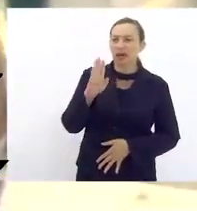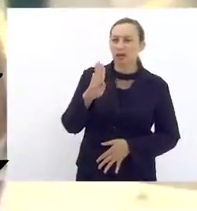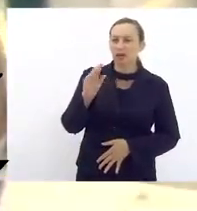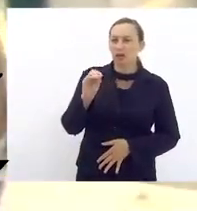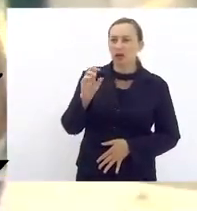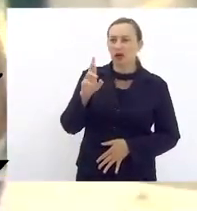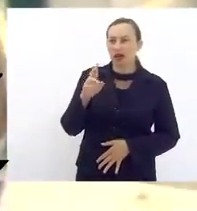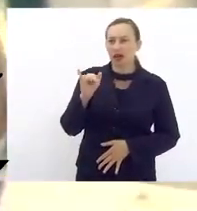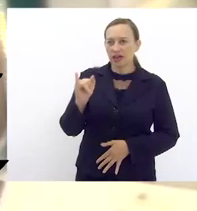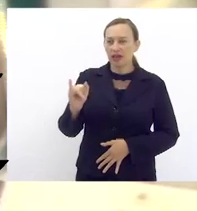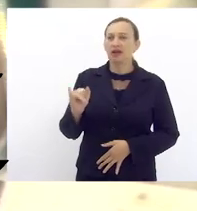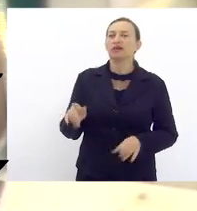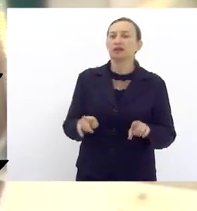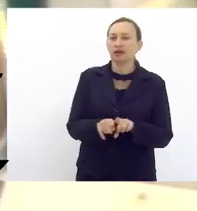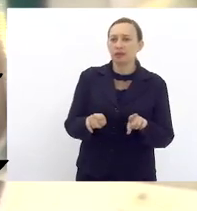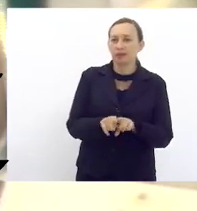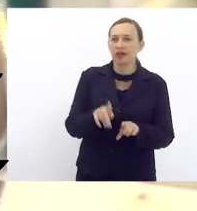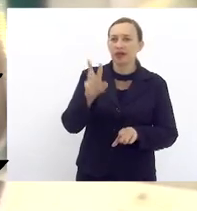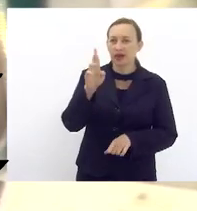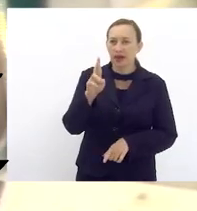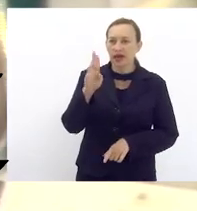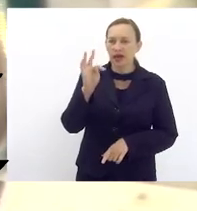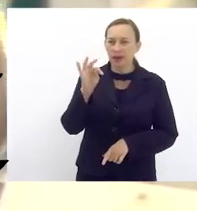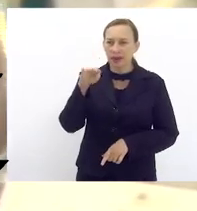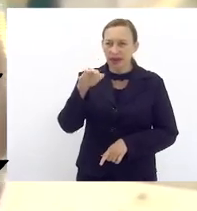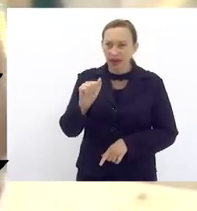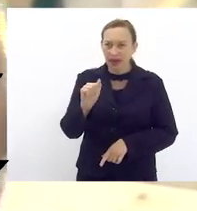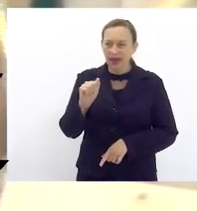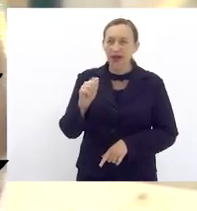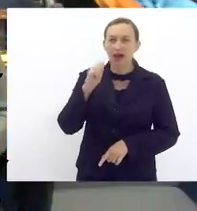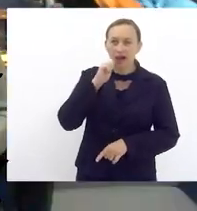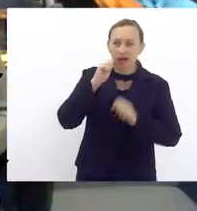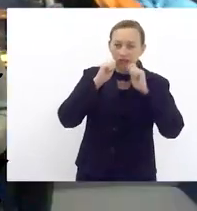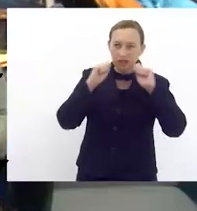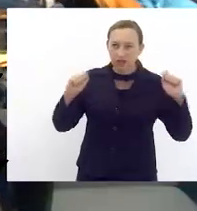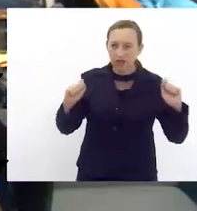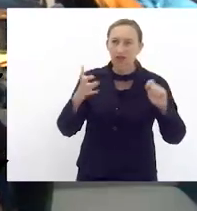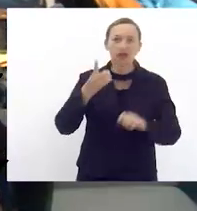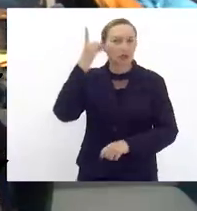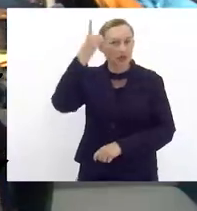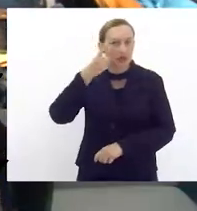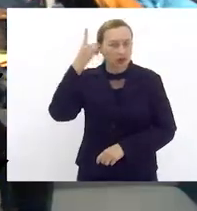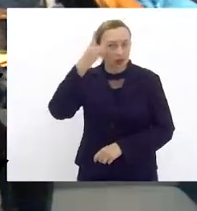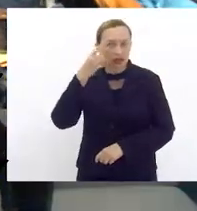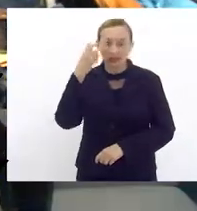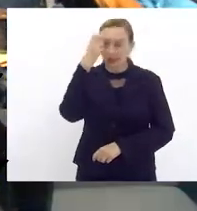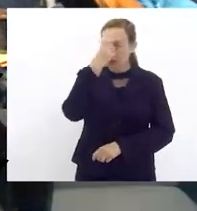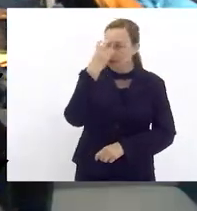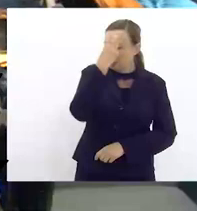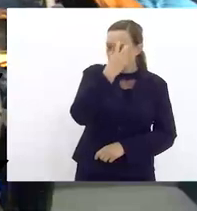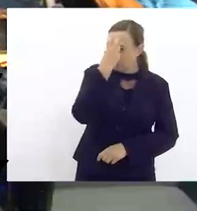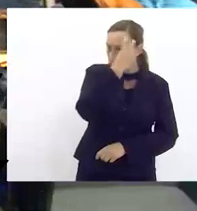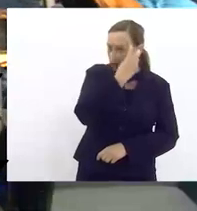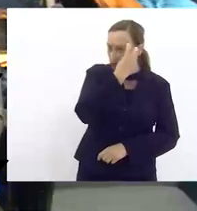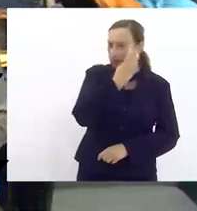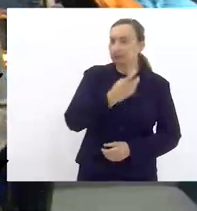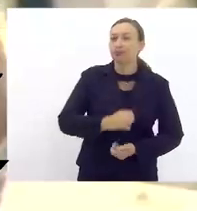Rebeca Vieira que assessora da deputada Verônica Lima bem-vinda